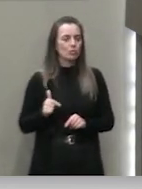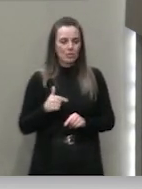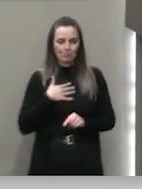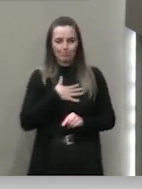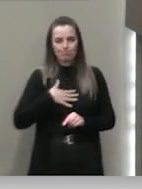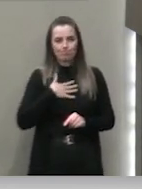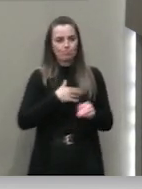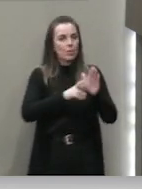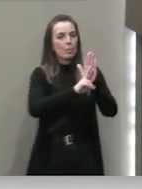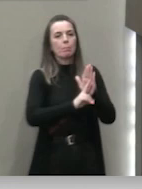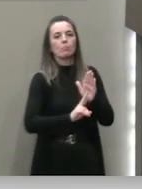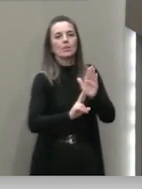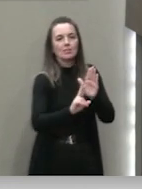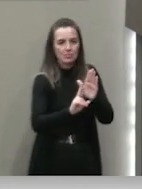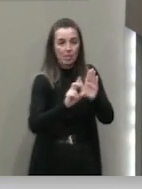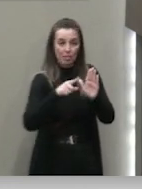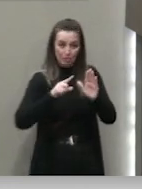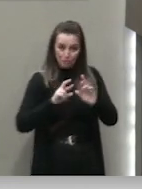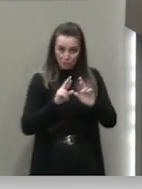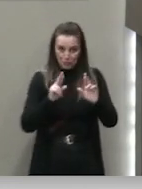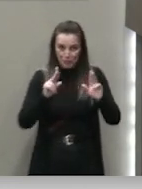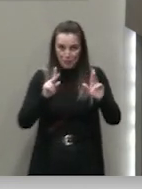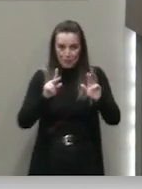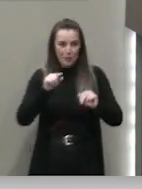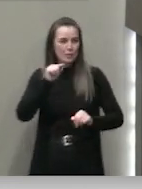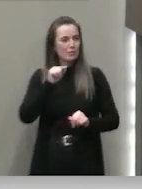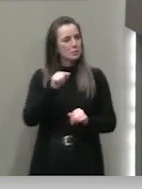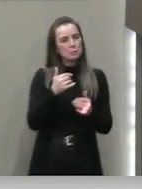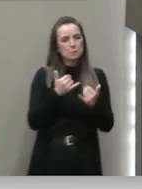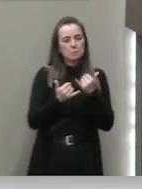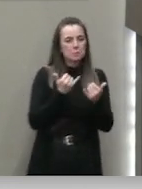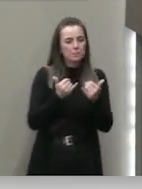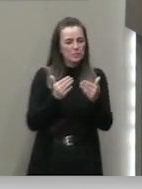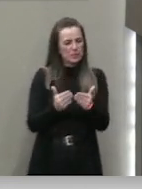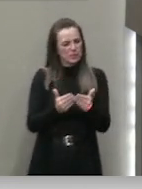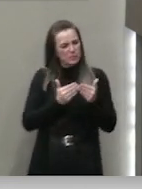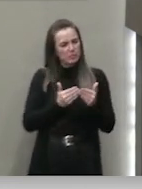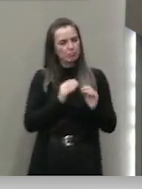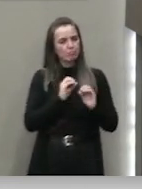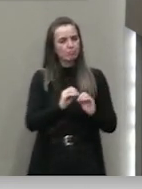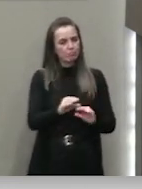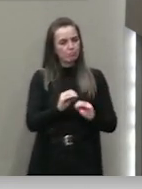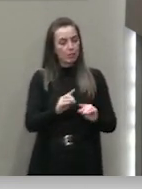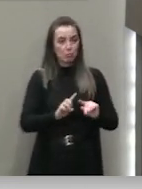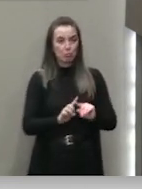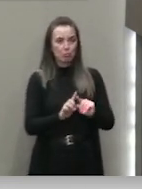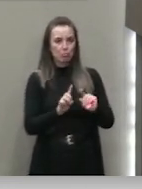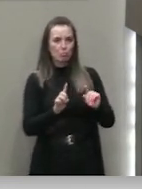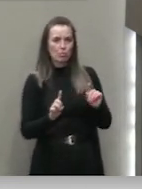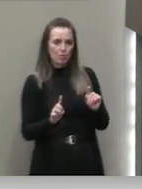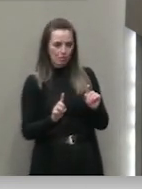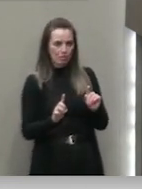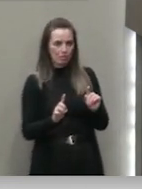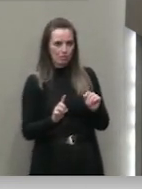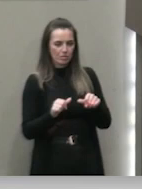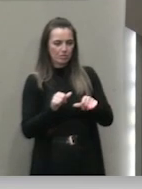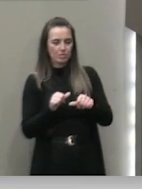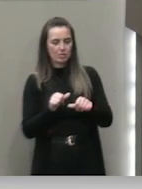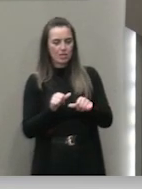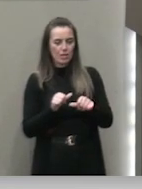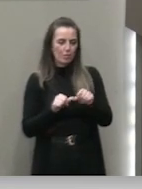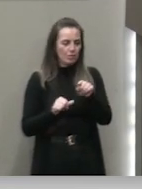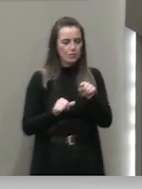diferente. Diferente você defender a educação, mas quando você sente o chão da